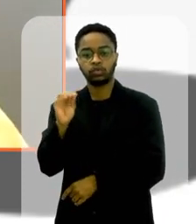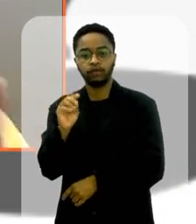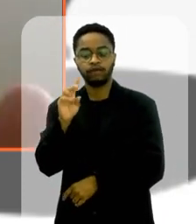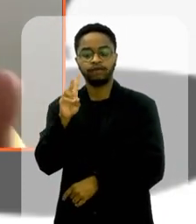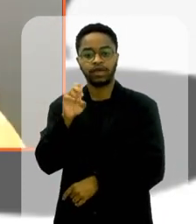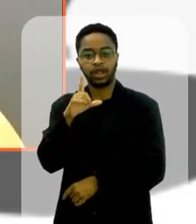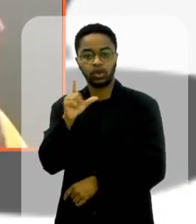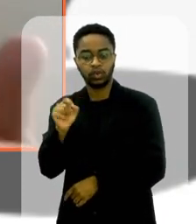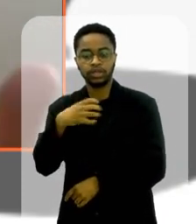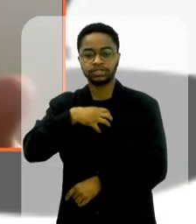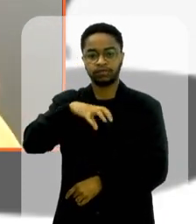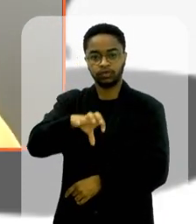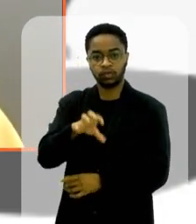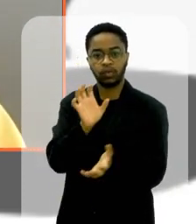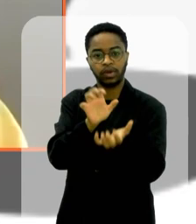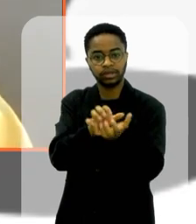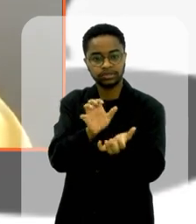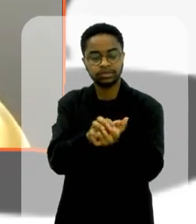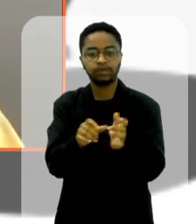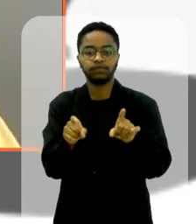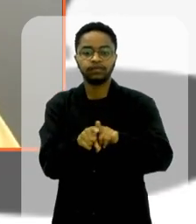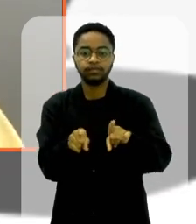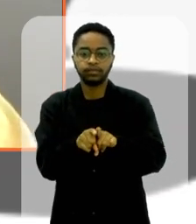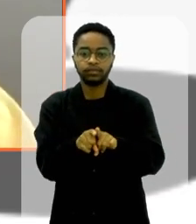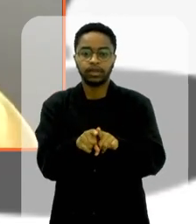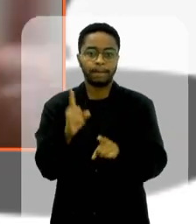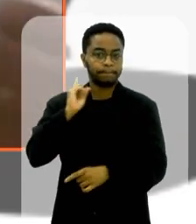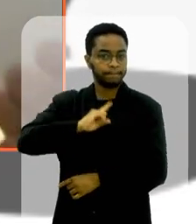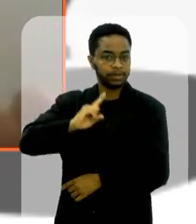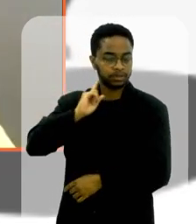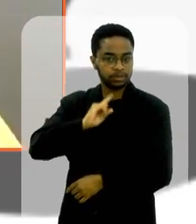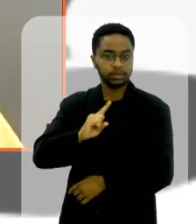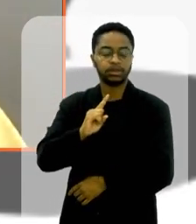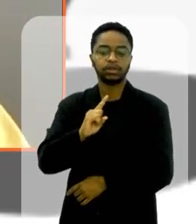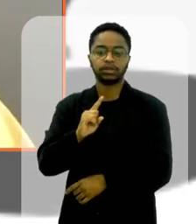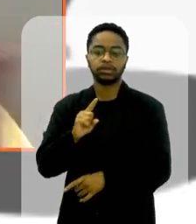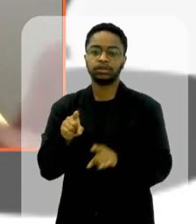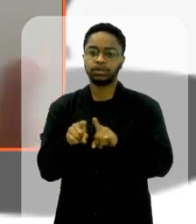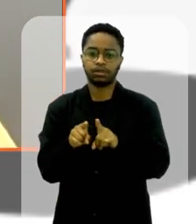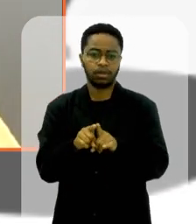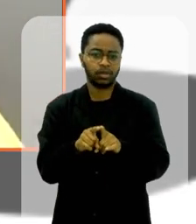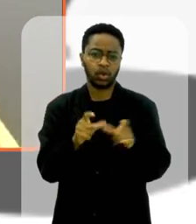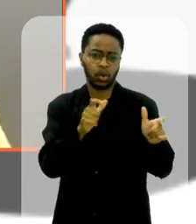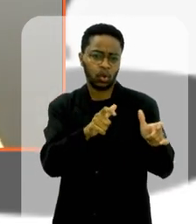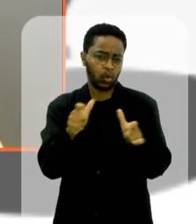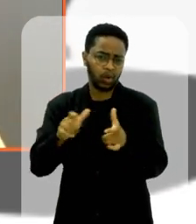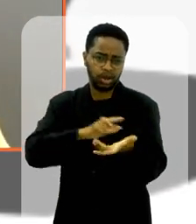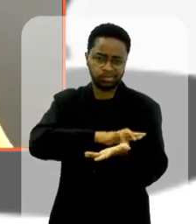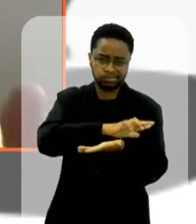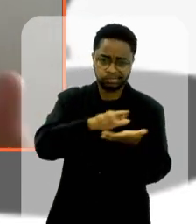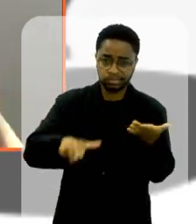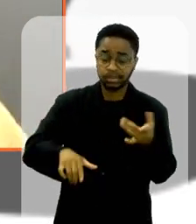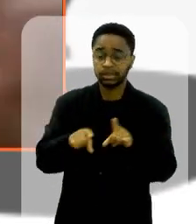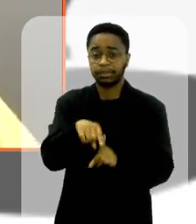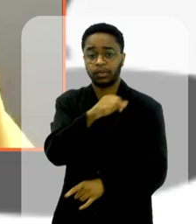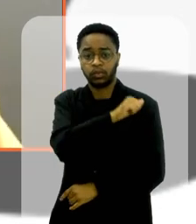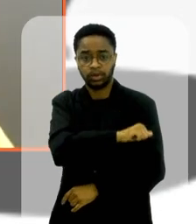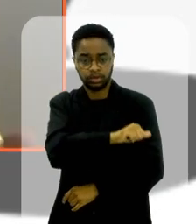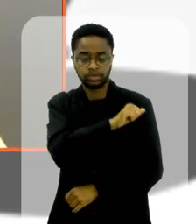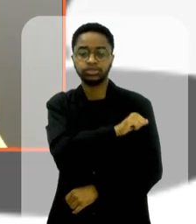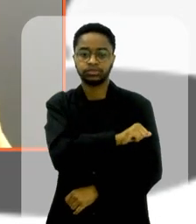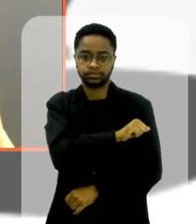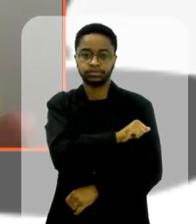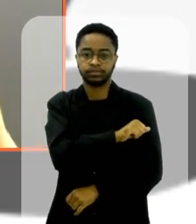Rondônia, Salvador, Recife, aqui em Minas Gerais, Timóteo, Coronel Fabriciano, e no